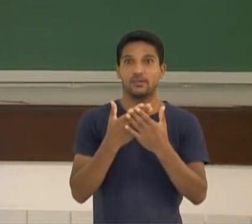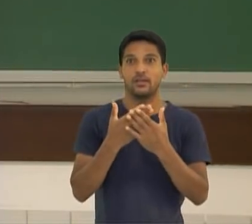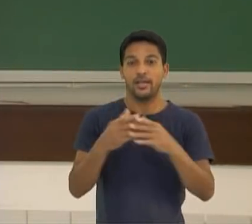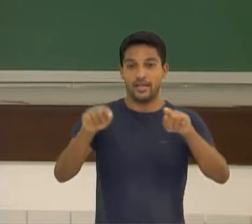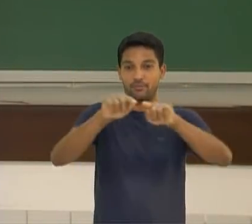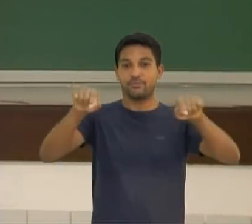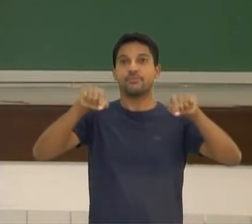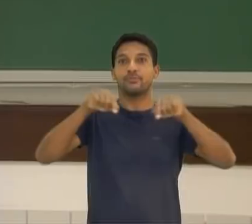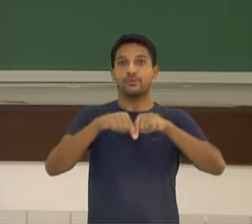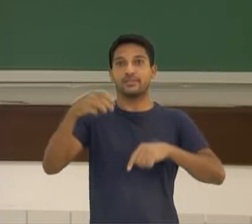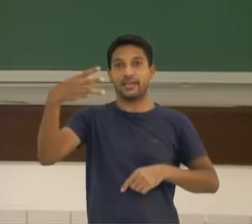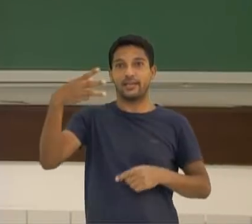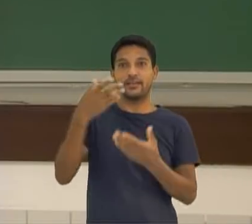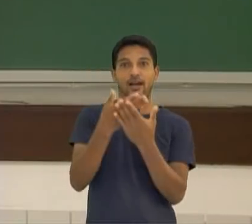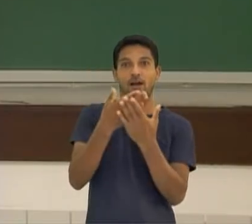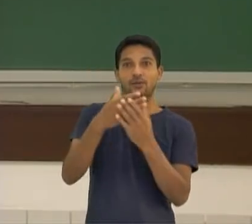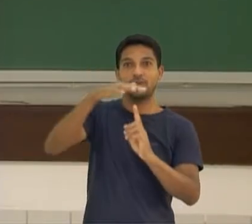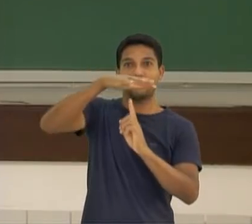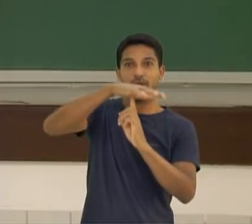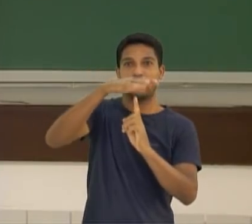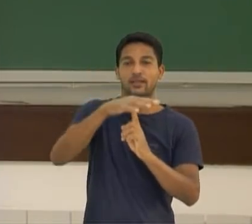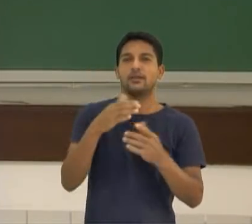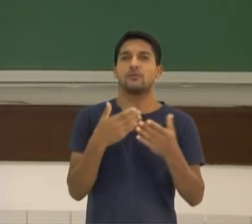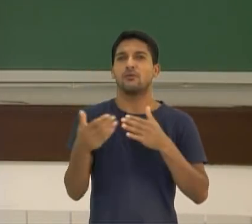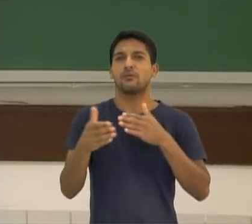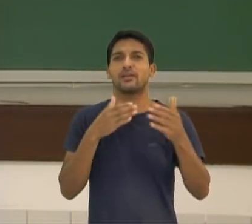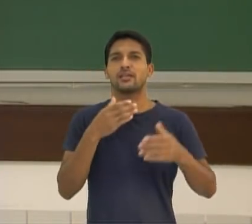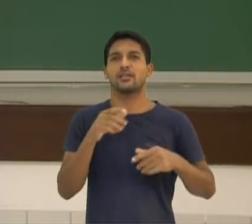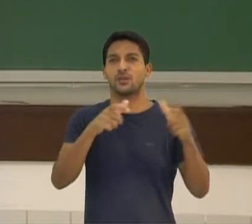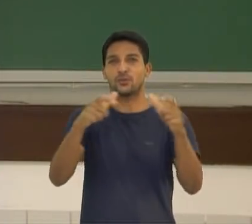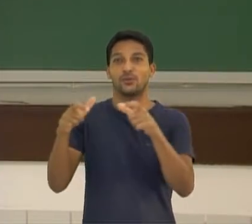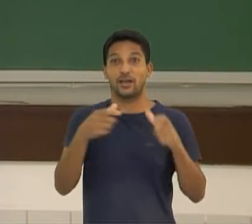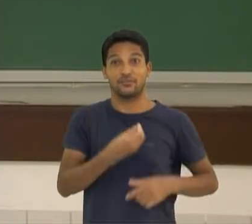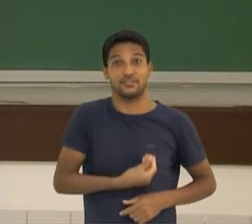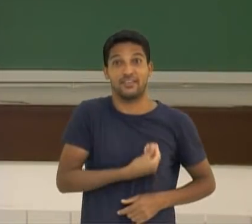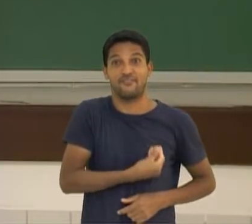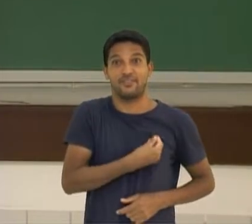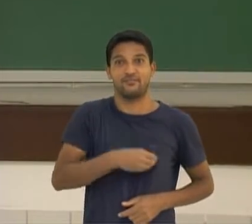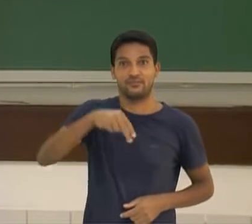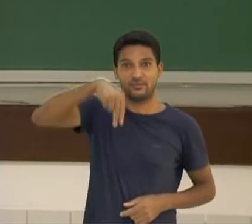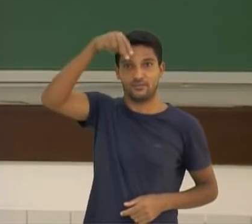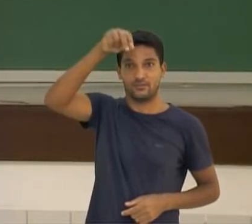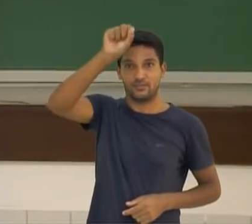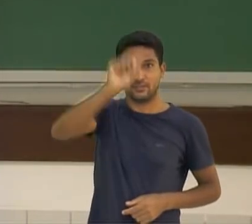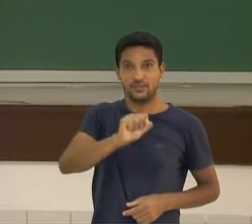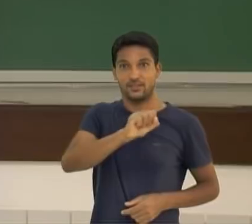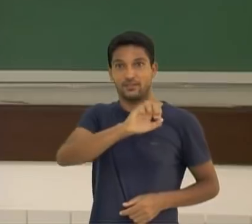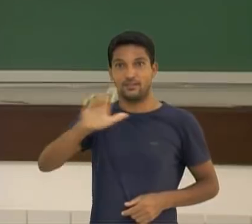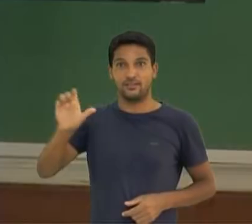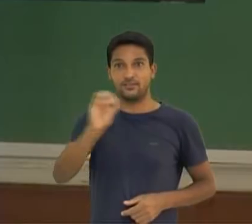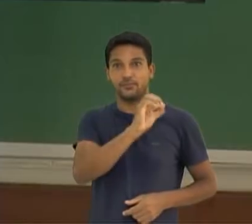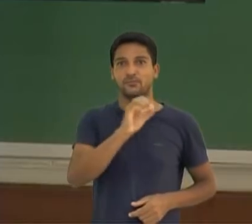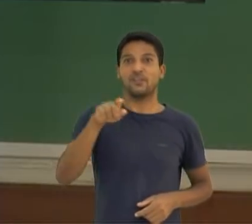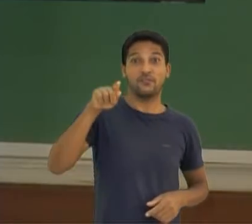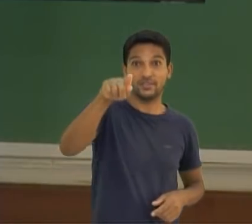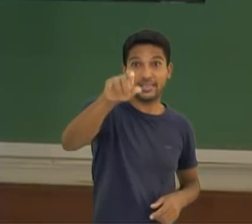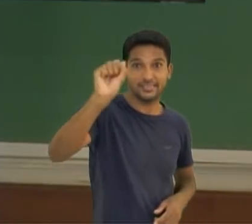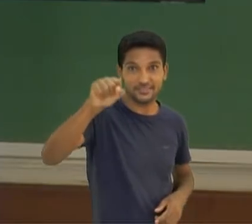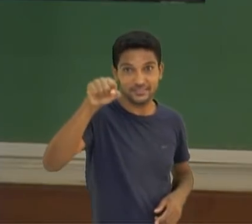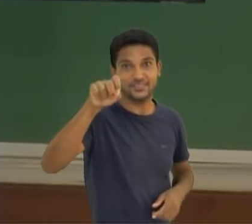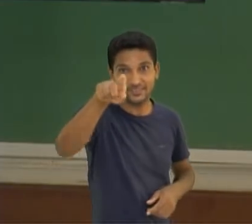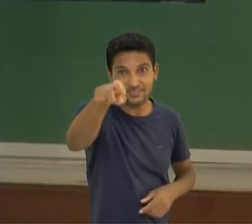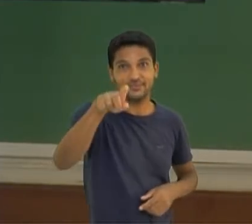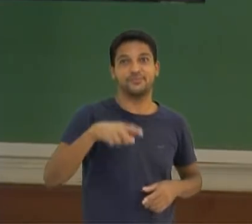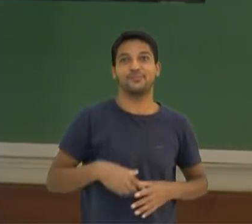3 do Aula Paraná, para onde quer que você esteja, galera de norte a sul, de leste a oeste. Você, sim,